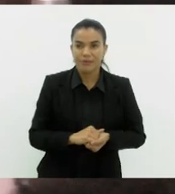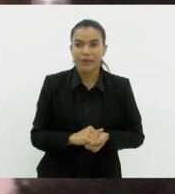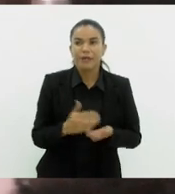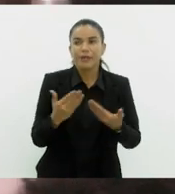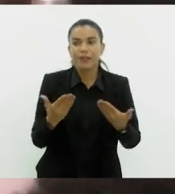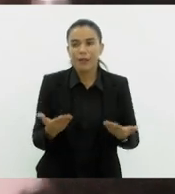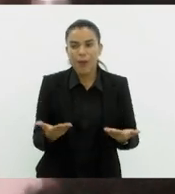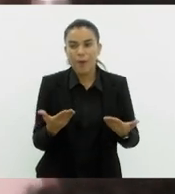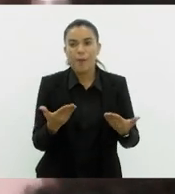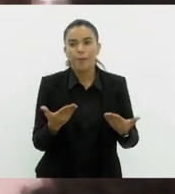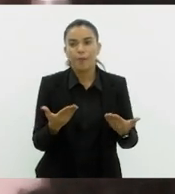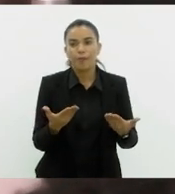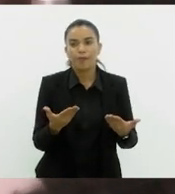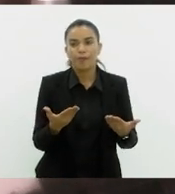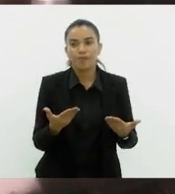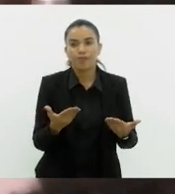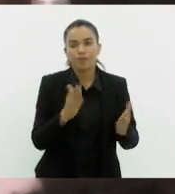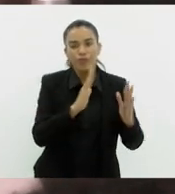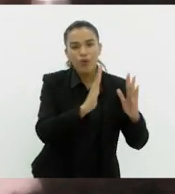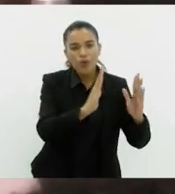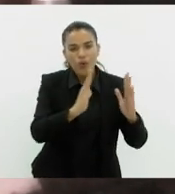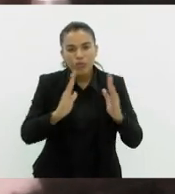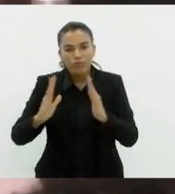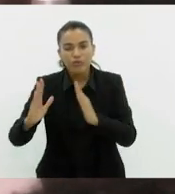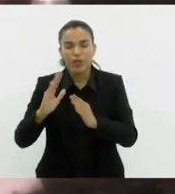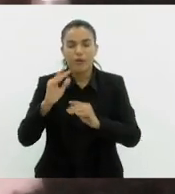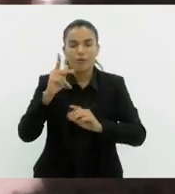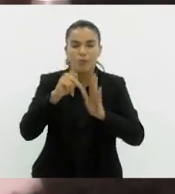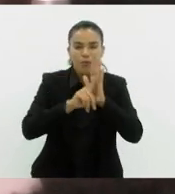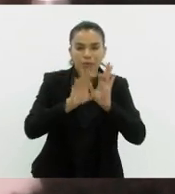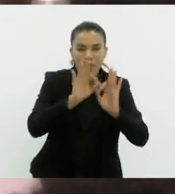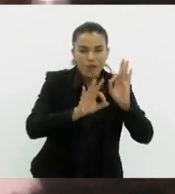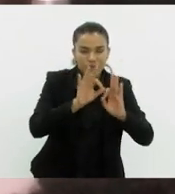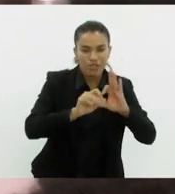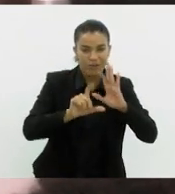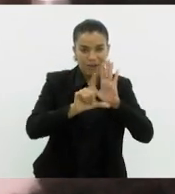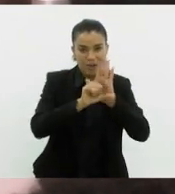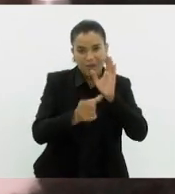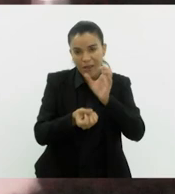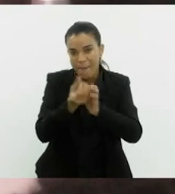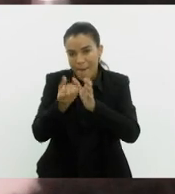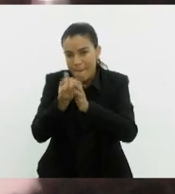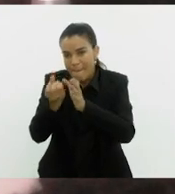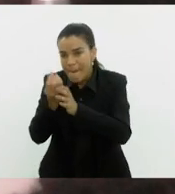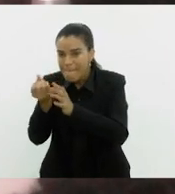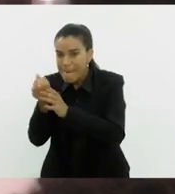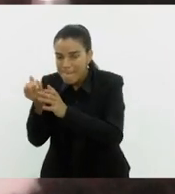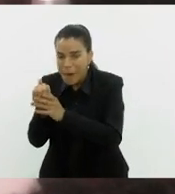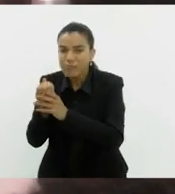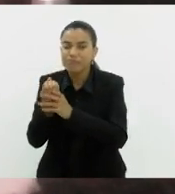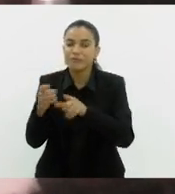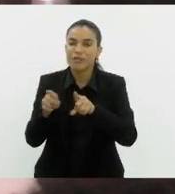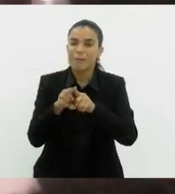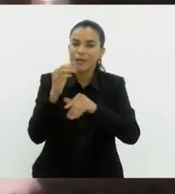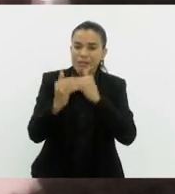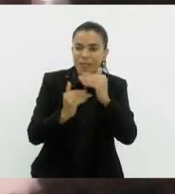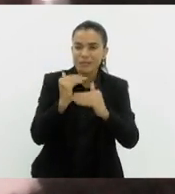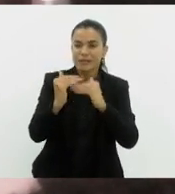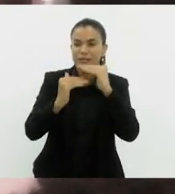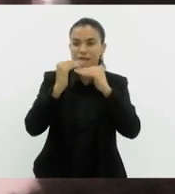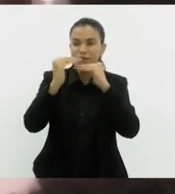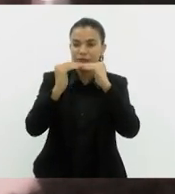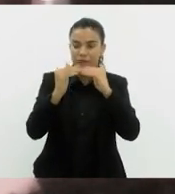processo de projetos de leis que estão acontecendo e estão sendo